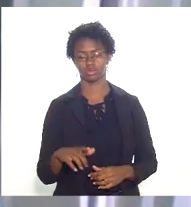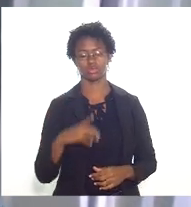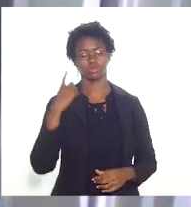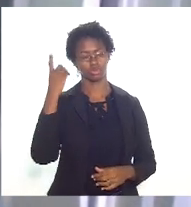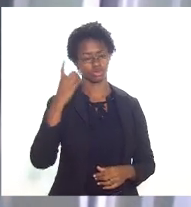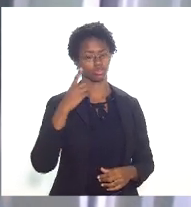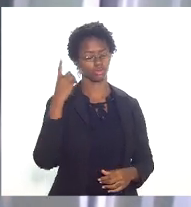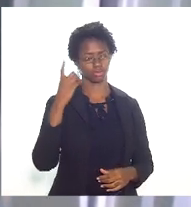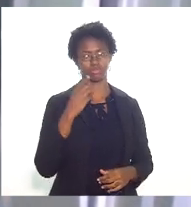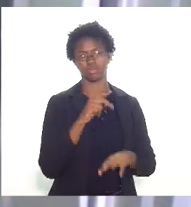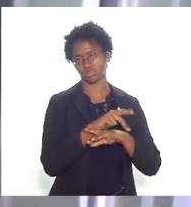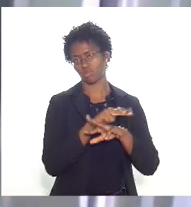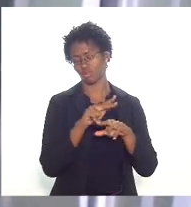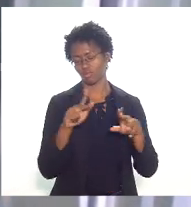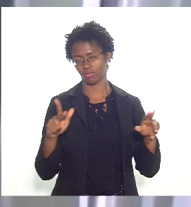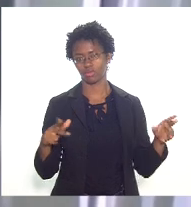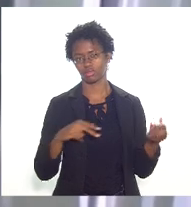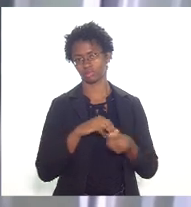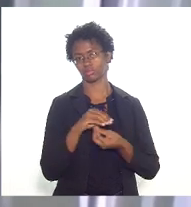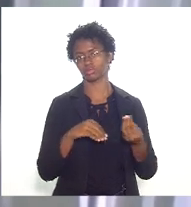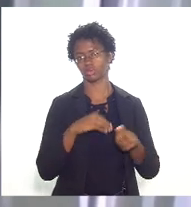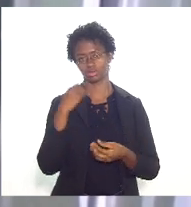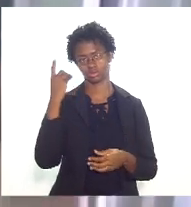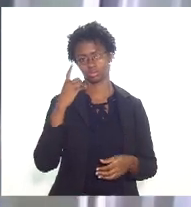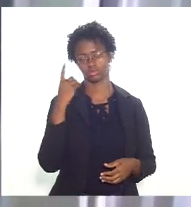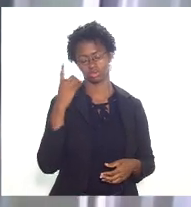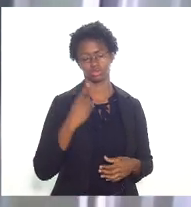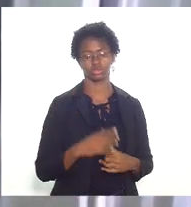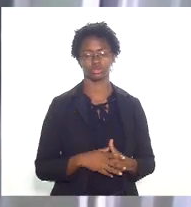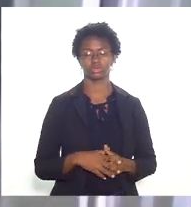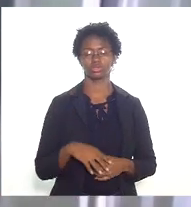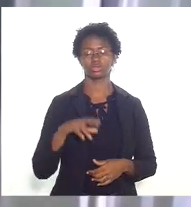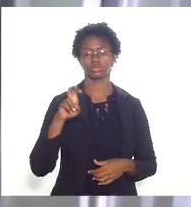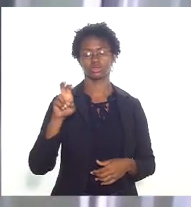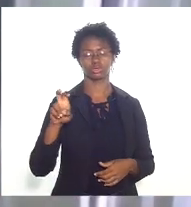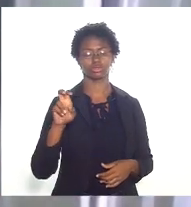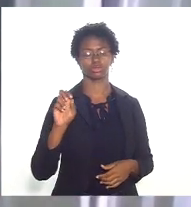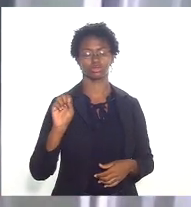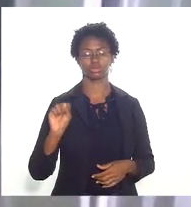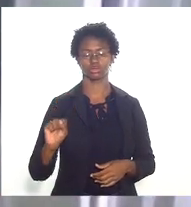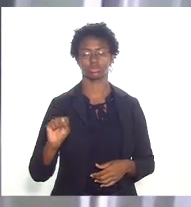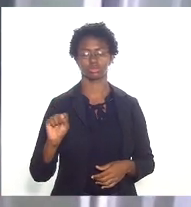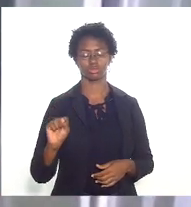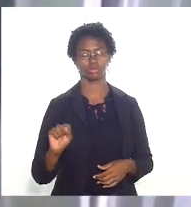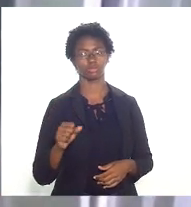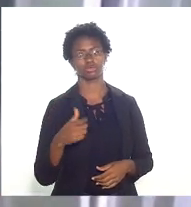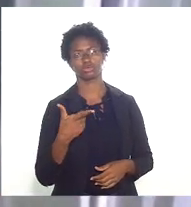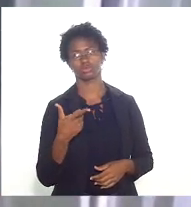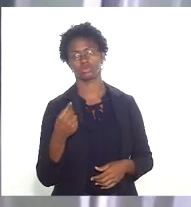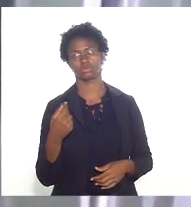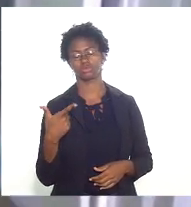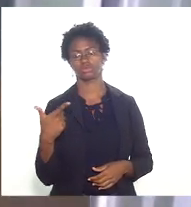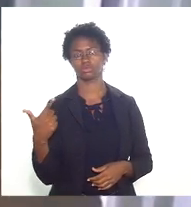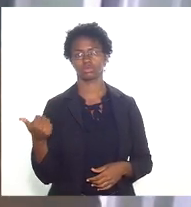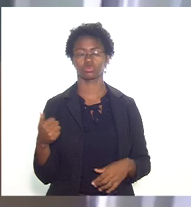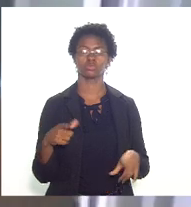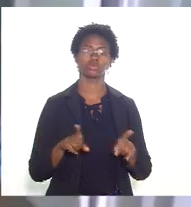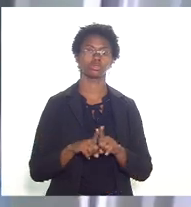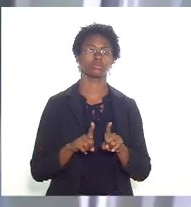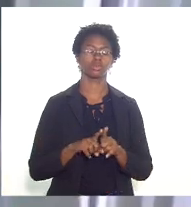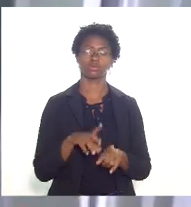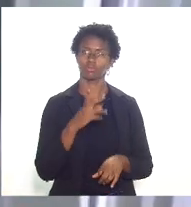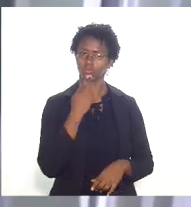meu e de vários outros deputados e deputadas que é o 58 de 2021 que trata